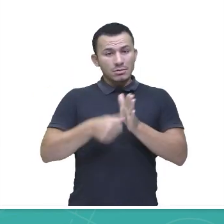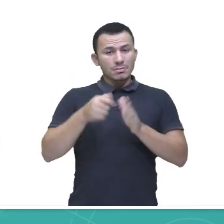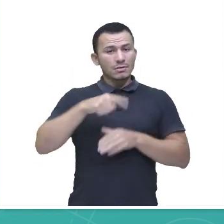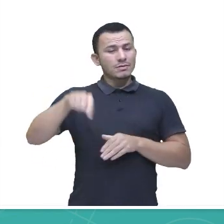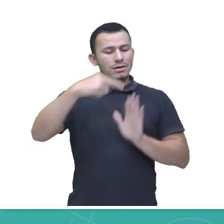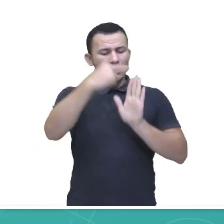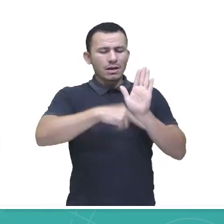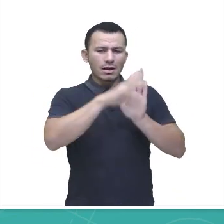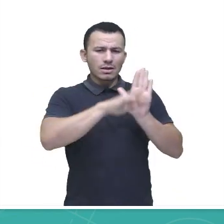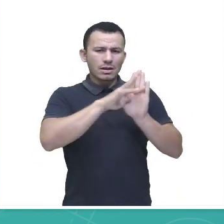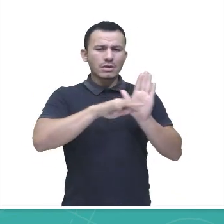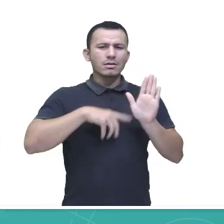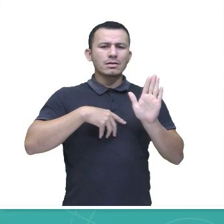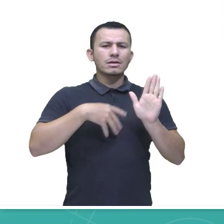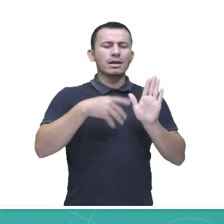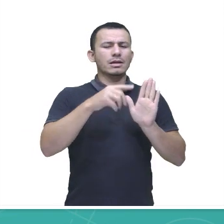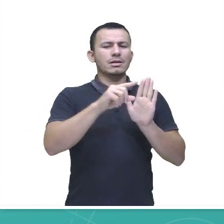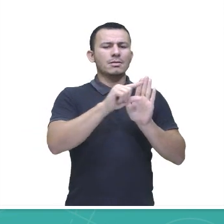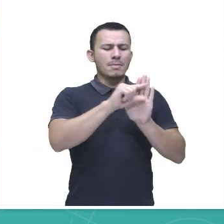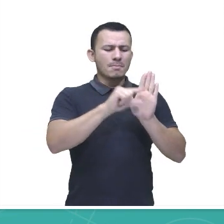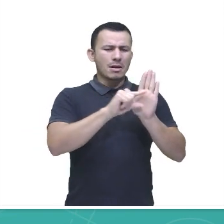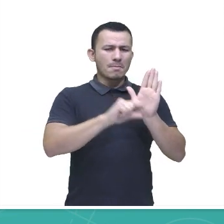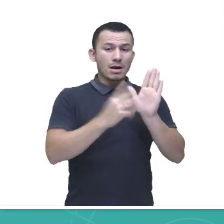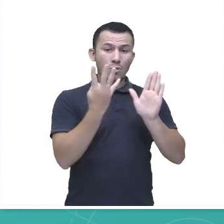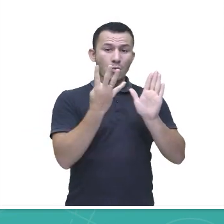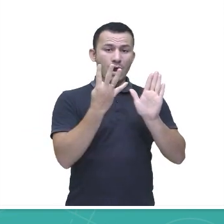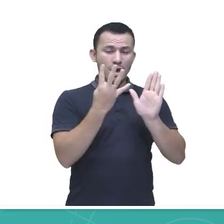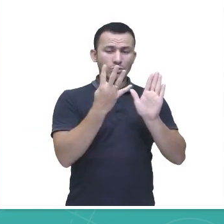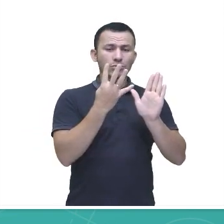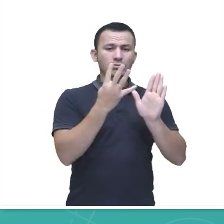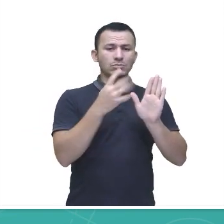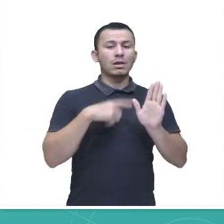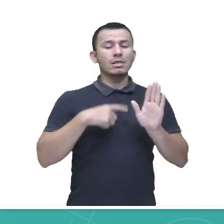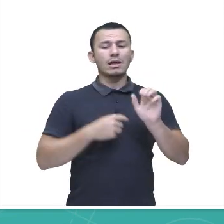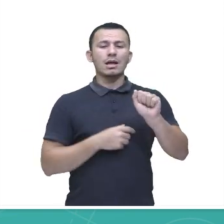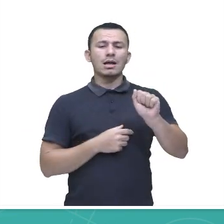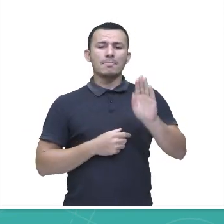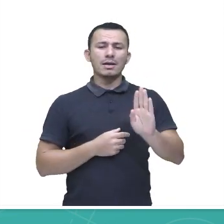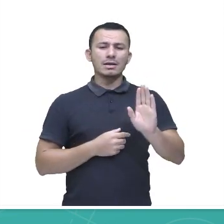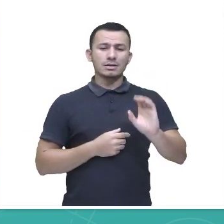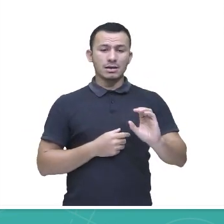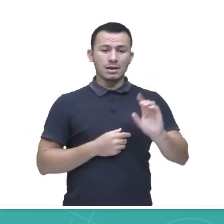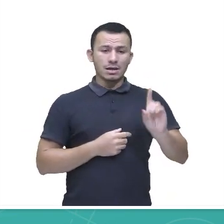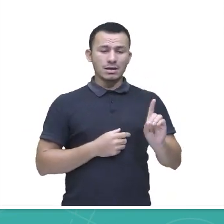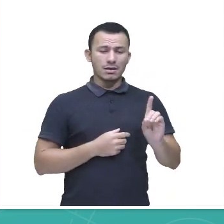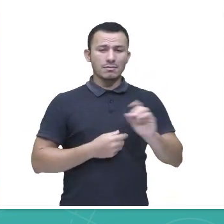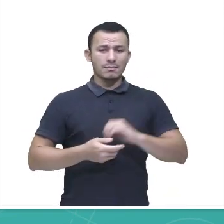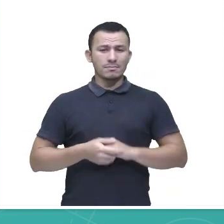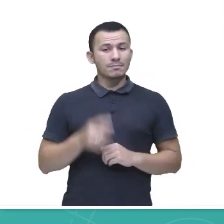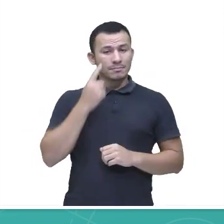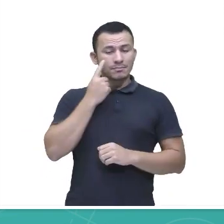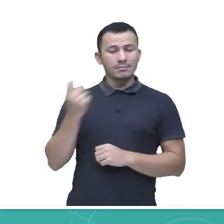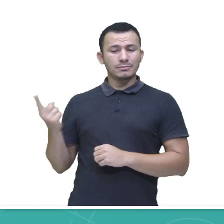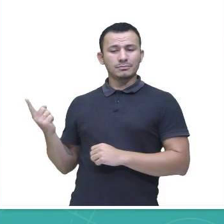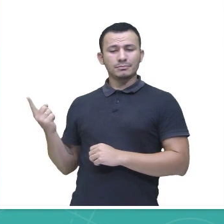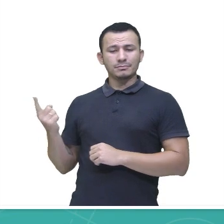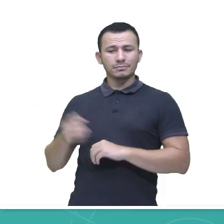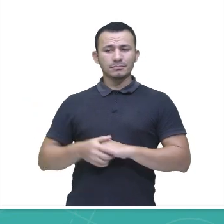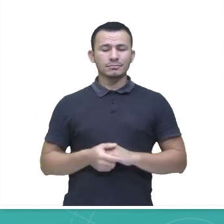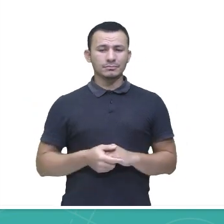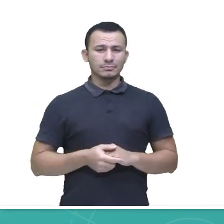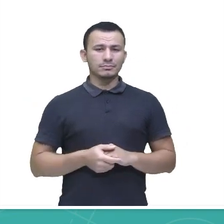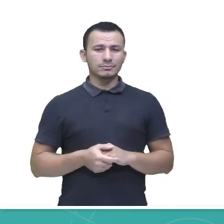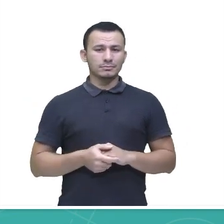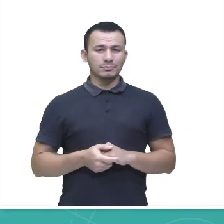foram tiradas quatro palavrinhas que estão na alternativa A, 1 na alternativa B, 4 na